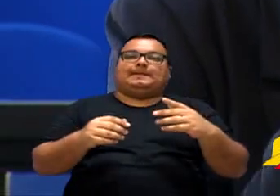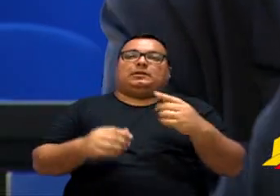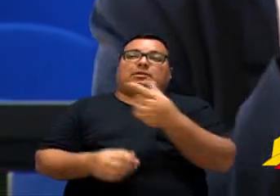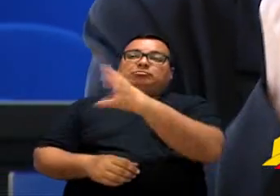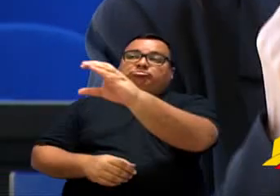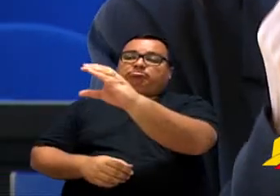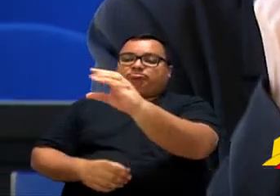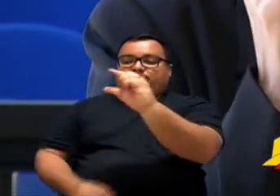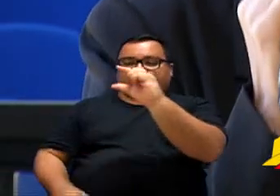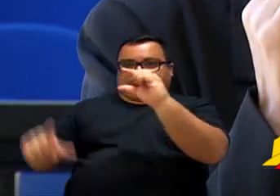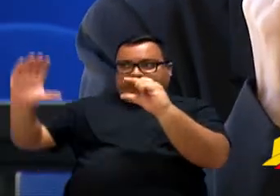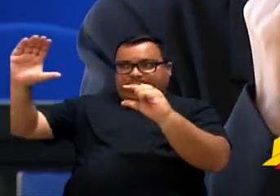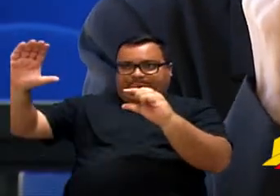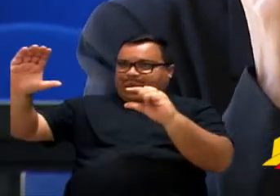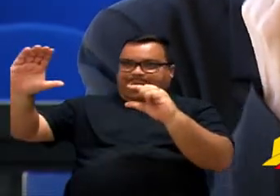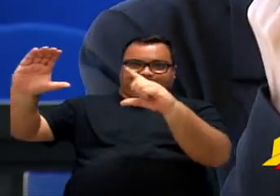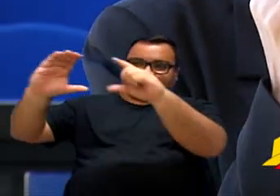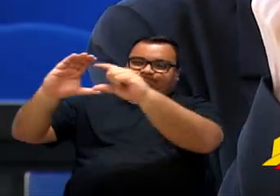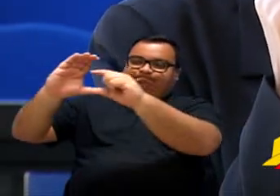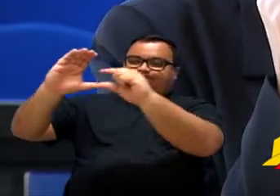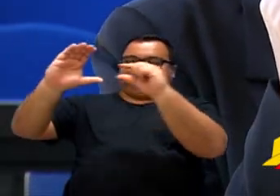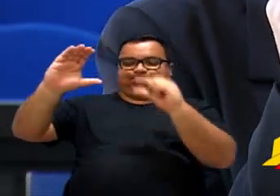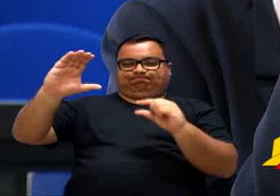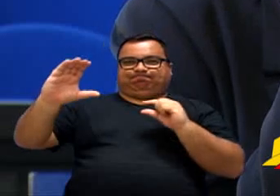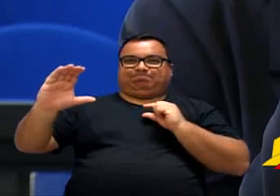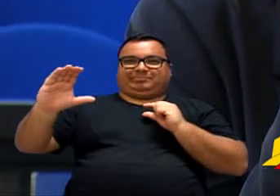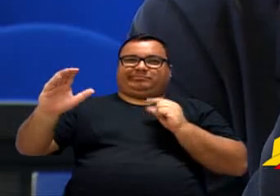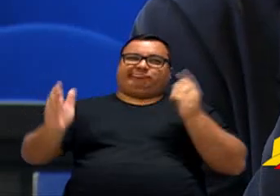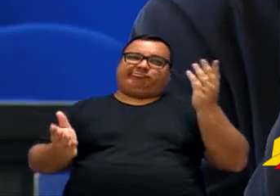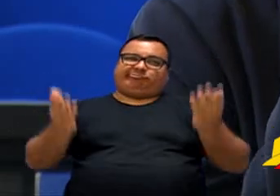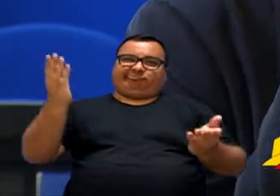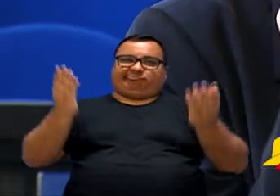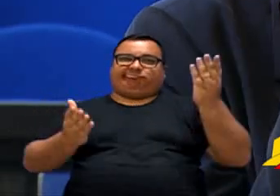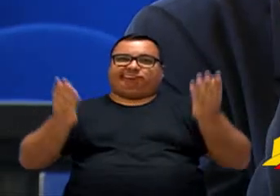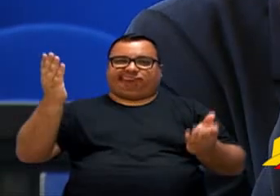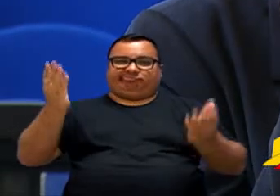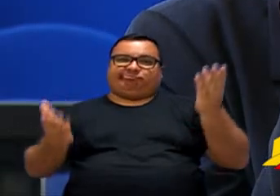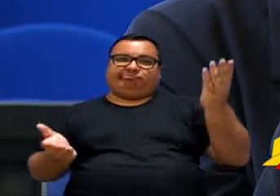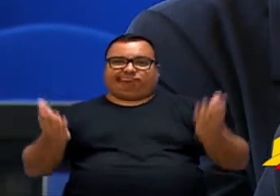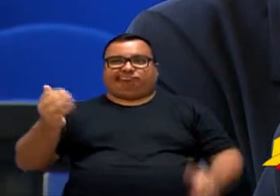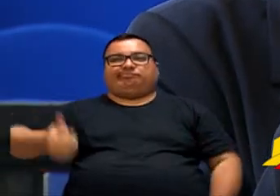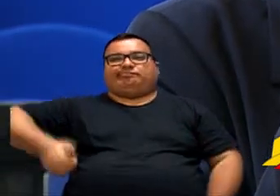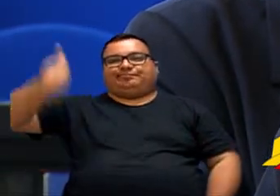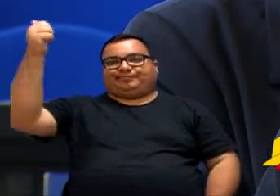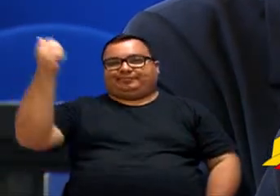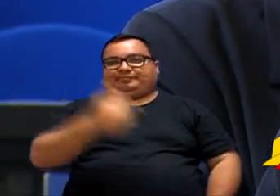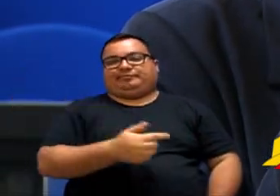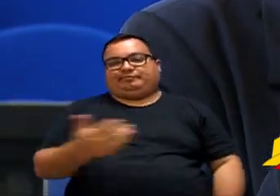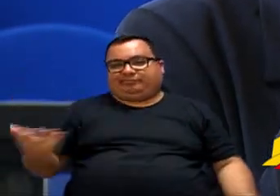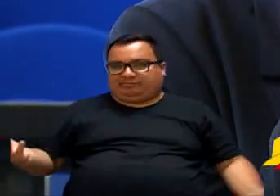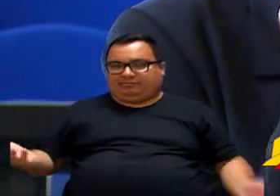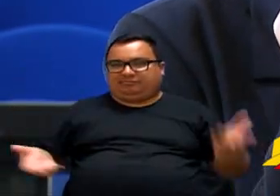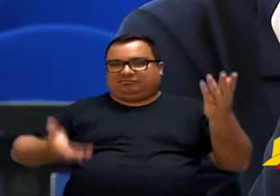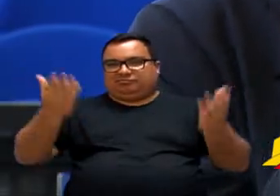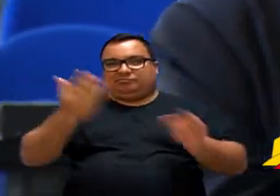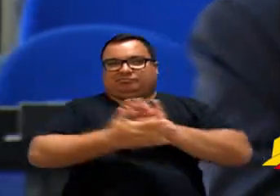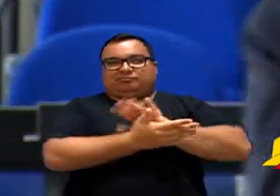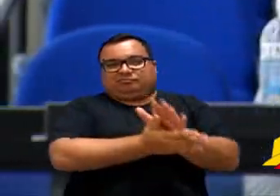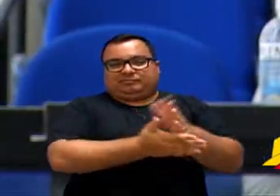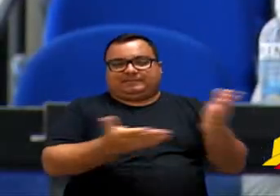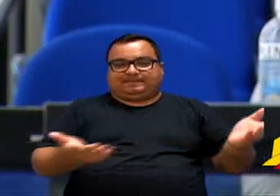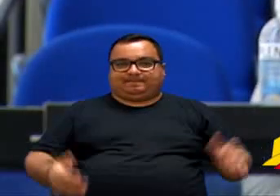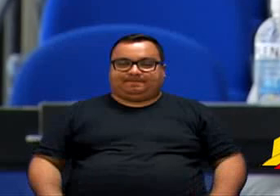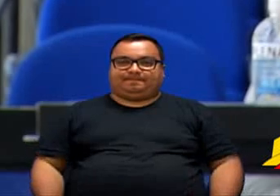mínima. Então, nós temos, sim, muita desigualdade nesse país. Tem pessoas que ganham, sim, em cima dos trabalhadores, das trabalhadoras.